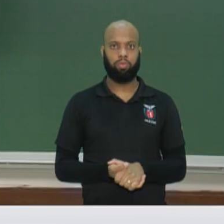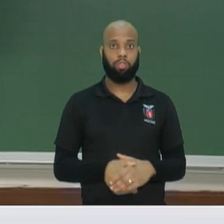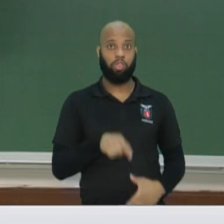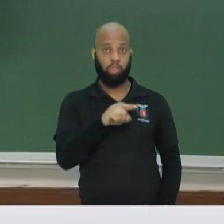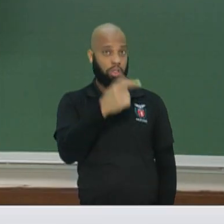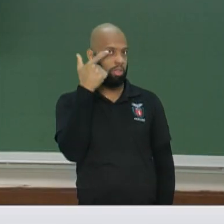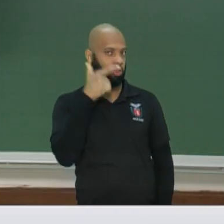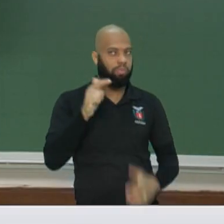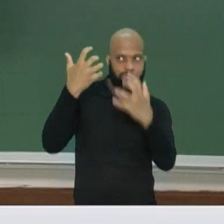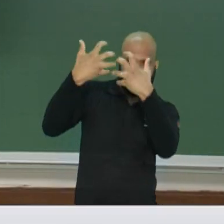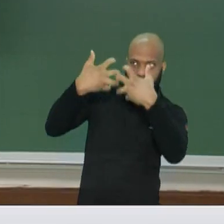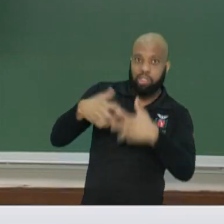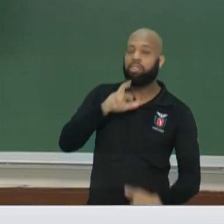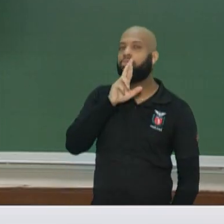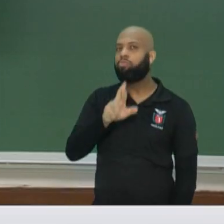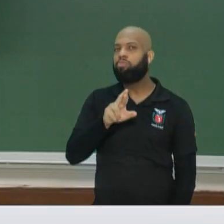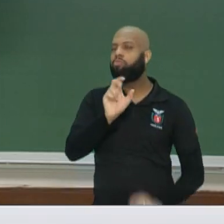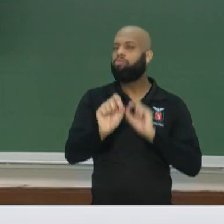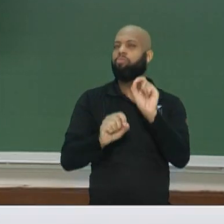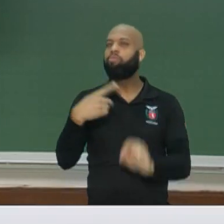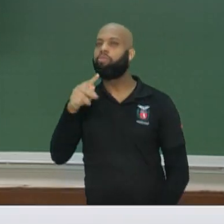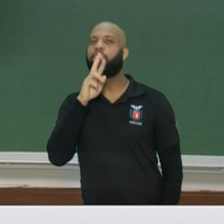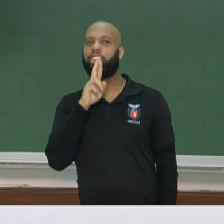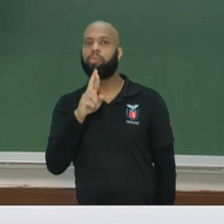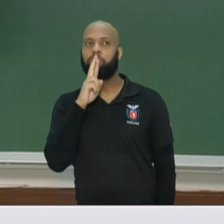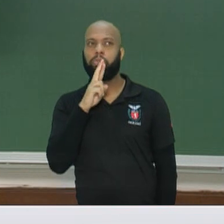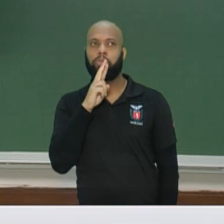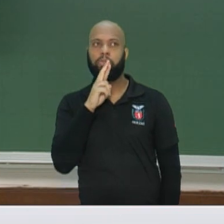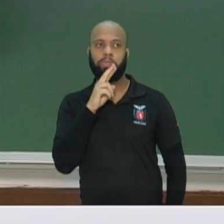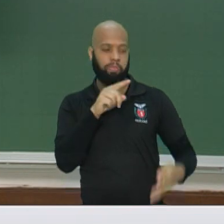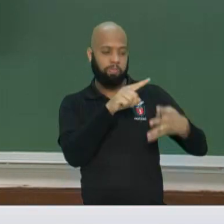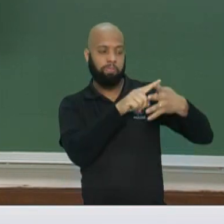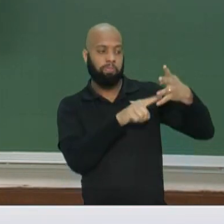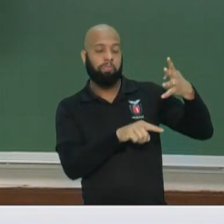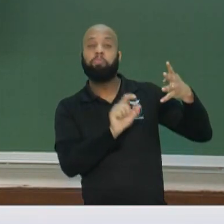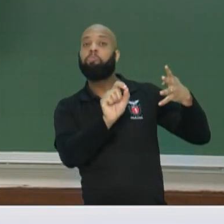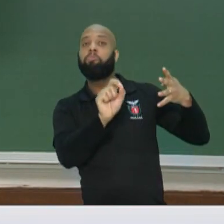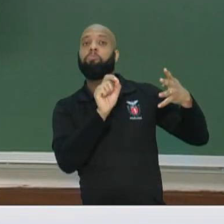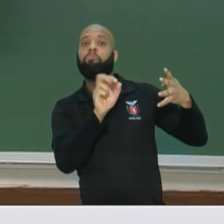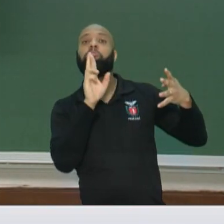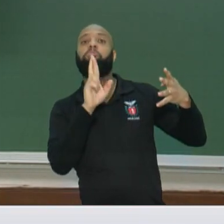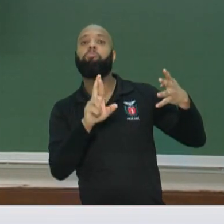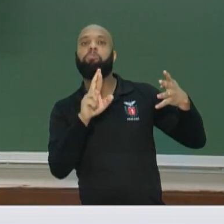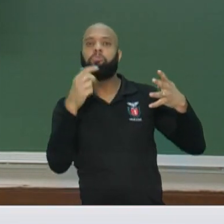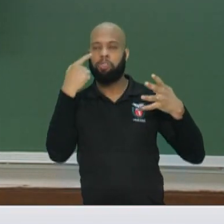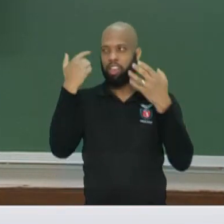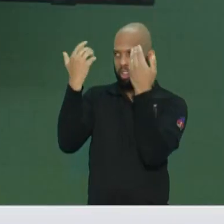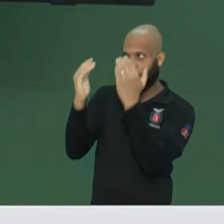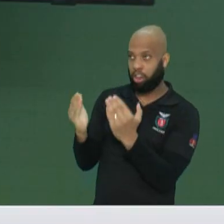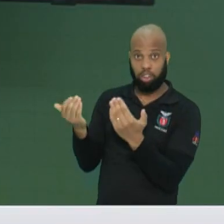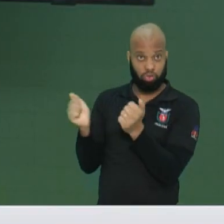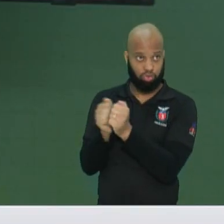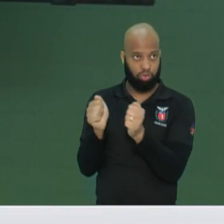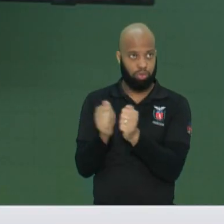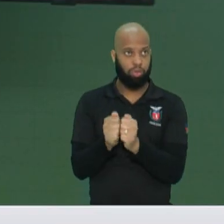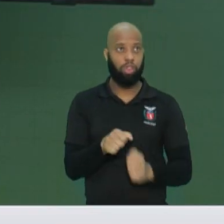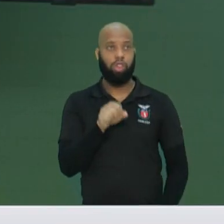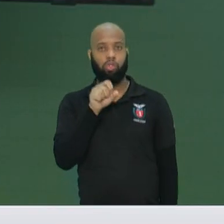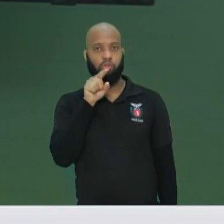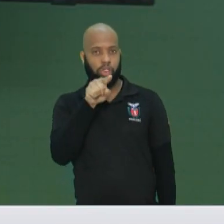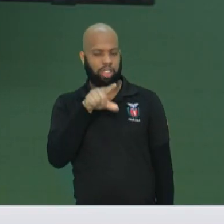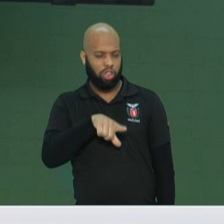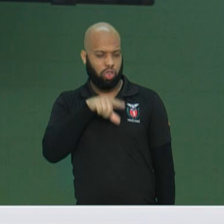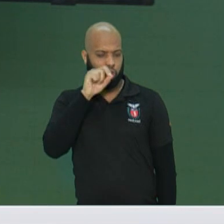Conseguiu pensar aí? Qual foi a sua resposta? A, B, C ou D? Vamos analisar? Você marcou a